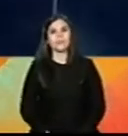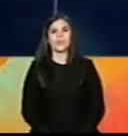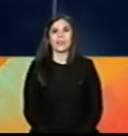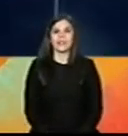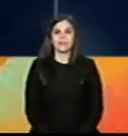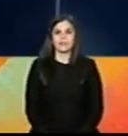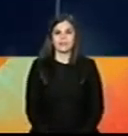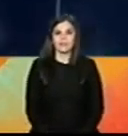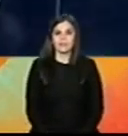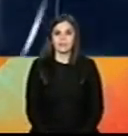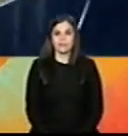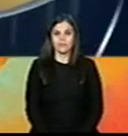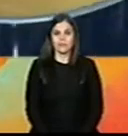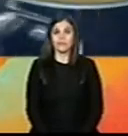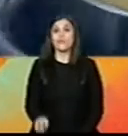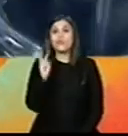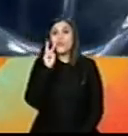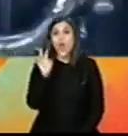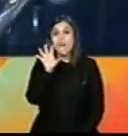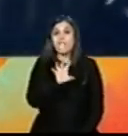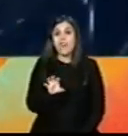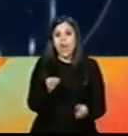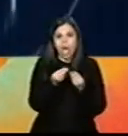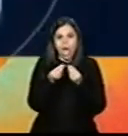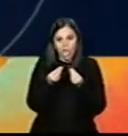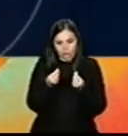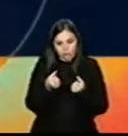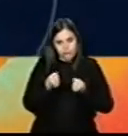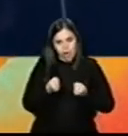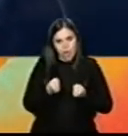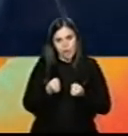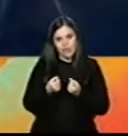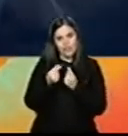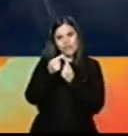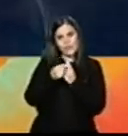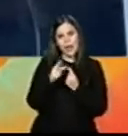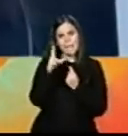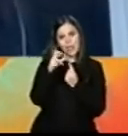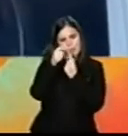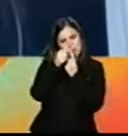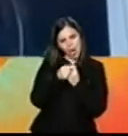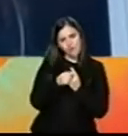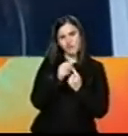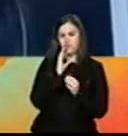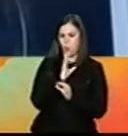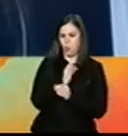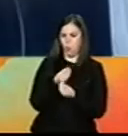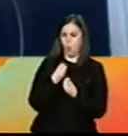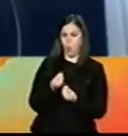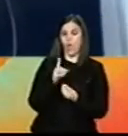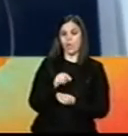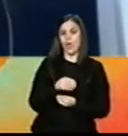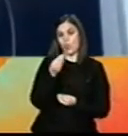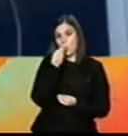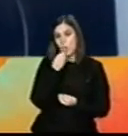E, como veem, já está uma consistência. Umas petadas estão mesmo a ver. Tão petado, bom. Não é? Bom. E é um